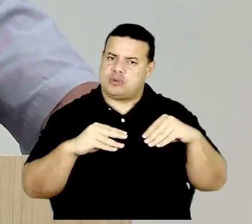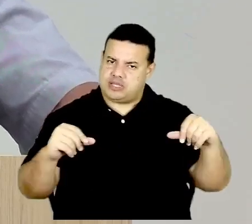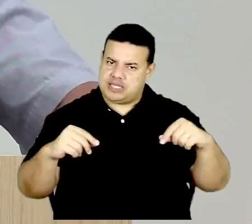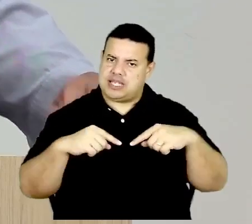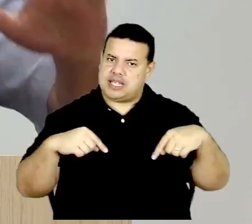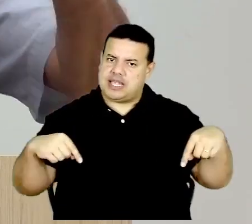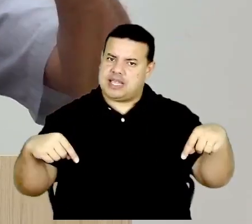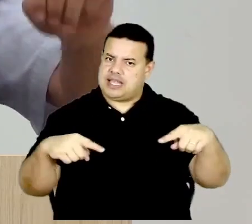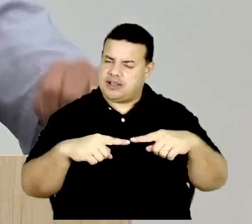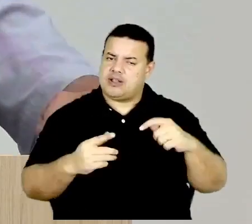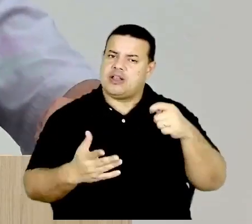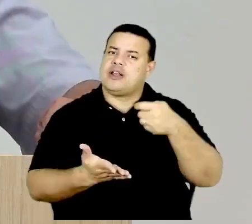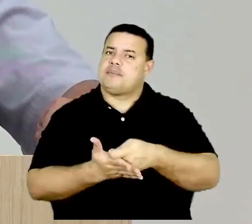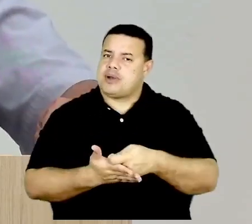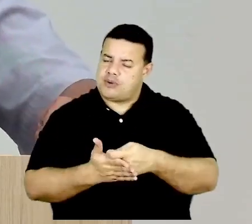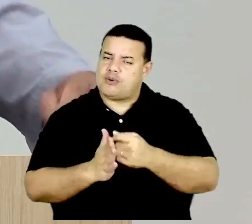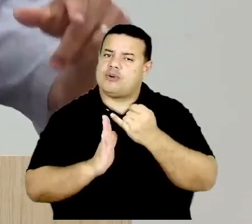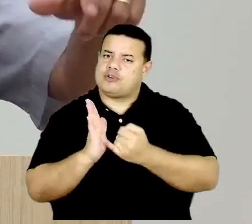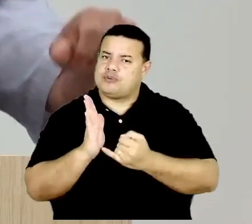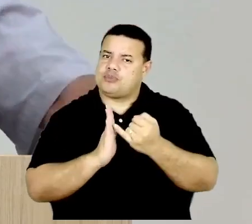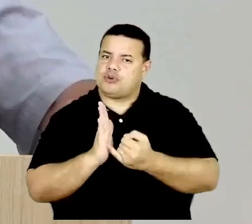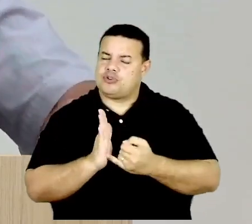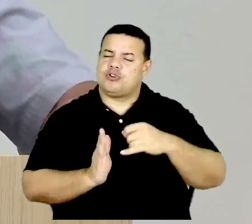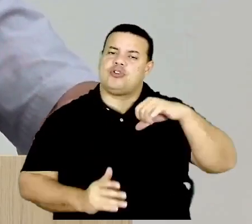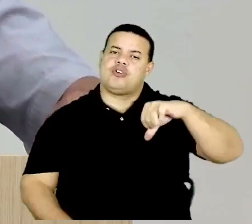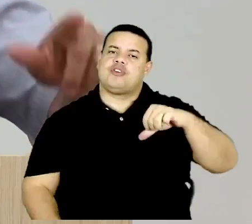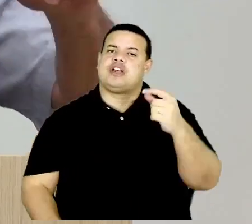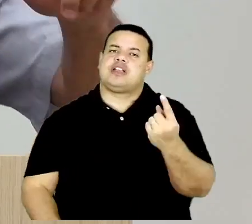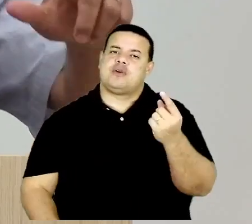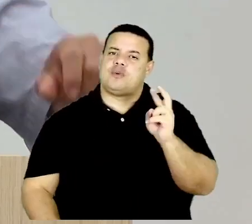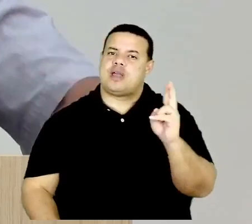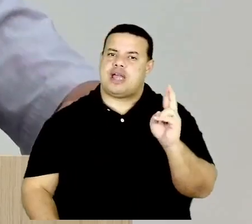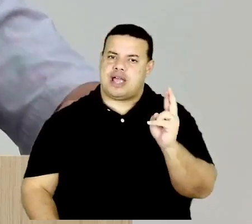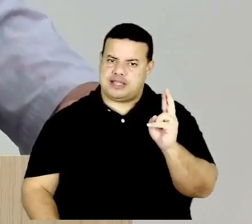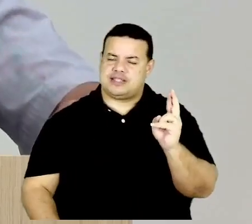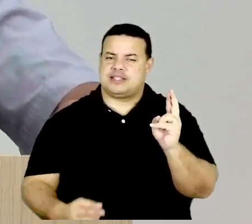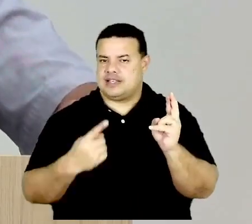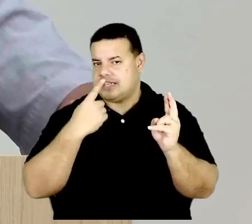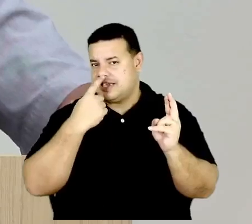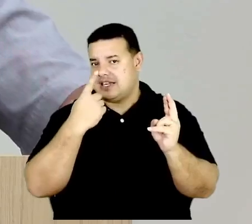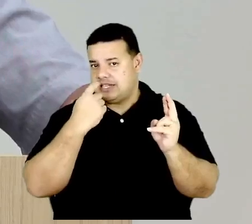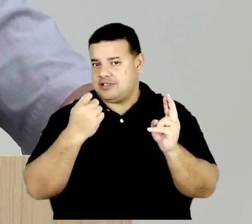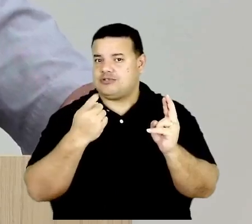imposto territorial R$91. Coleta de lixo,